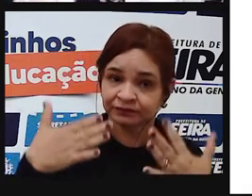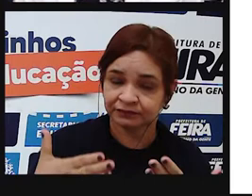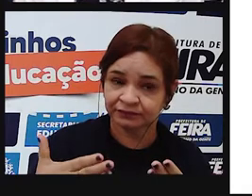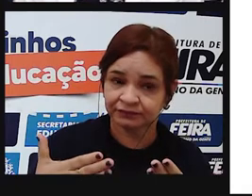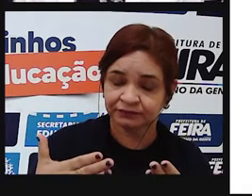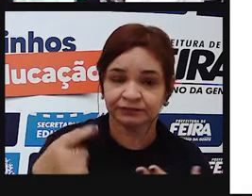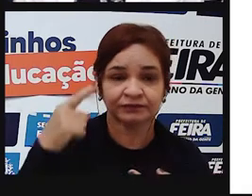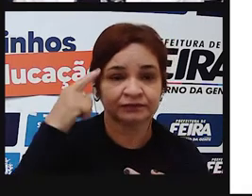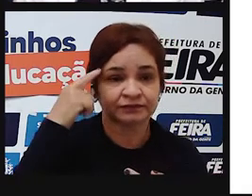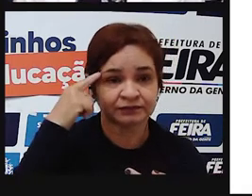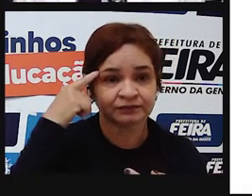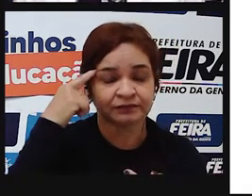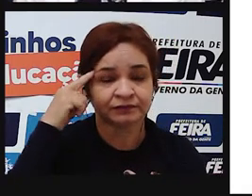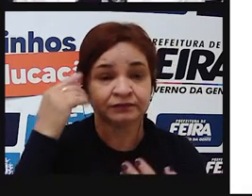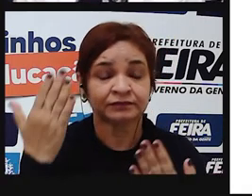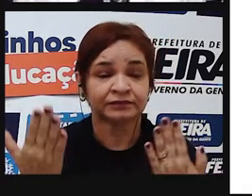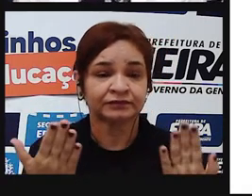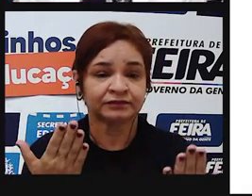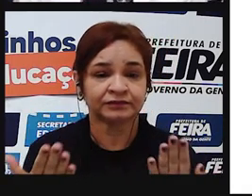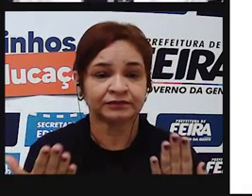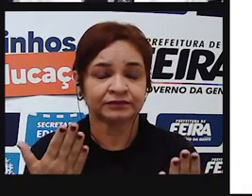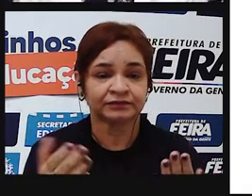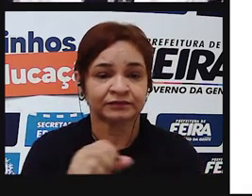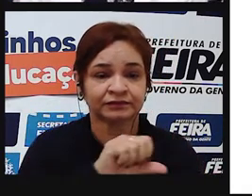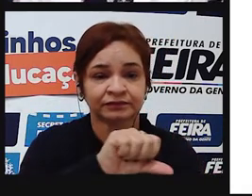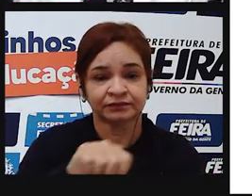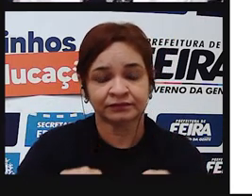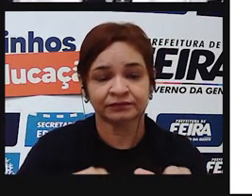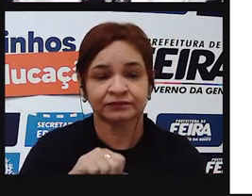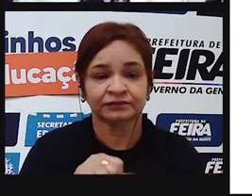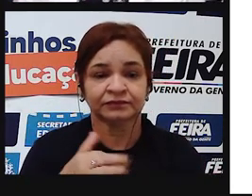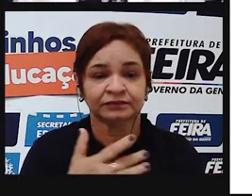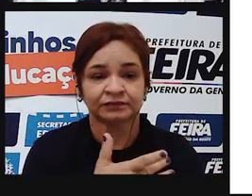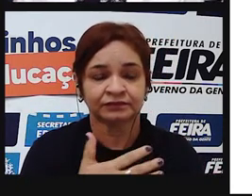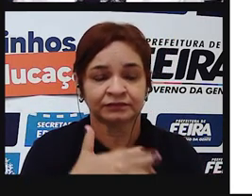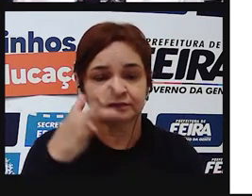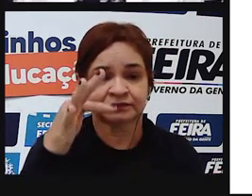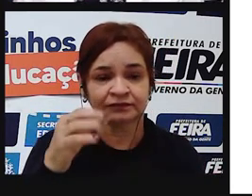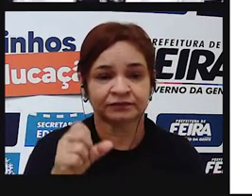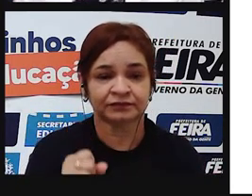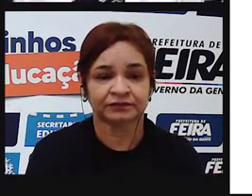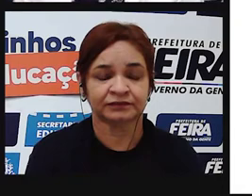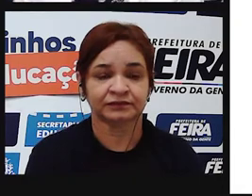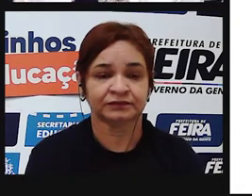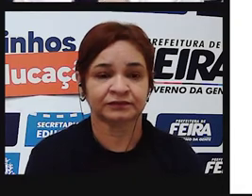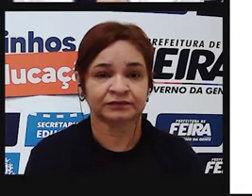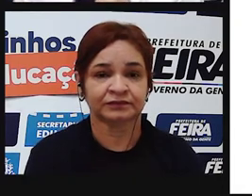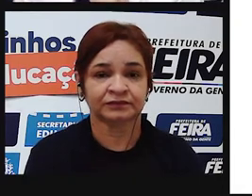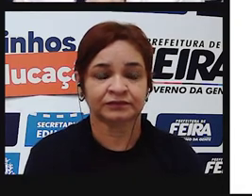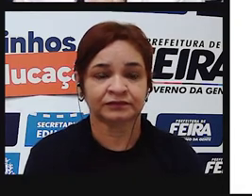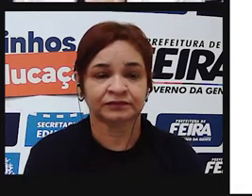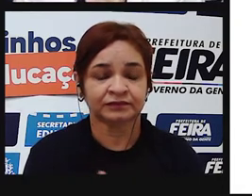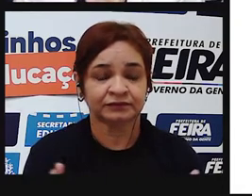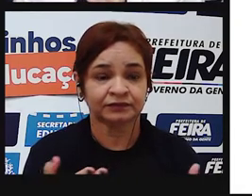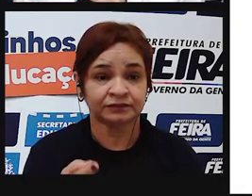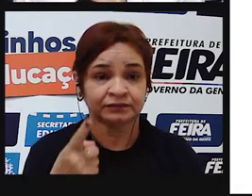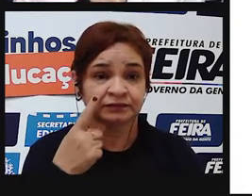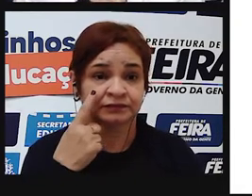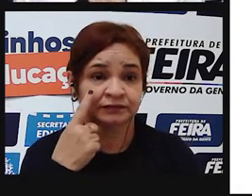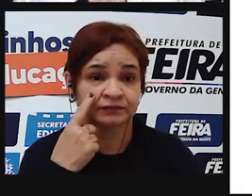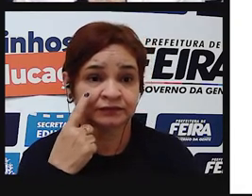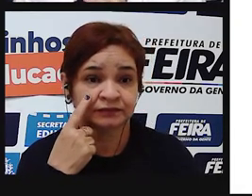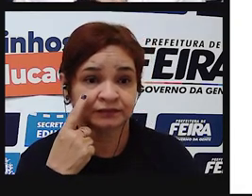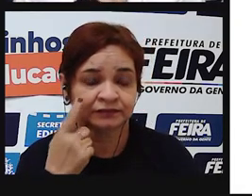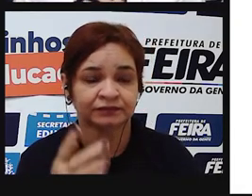com aquela transformação urbana que a gente viu lá no vídeo da cidade de Feira de Santana. E aí eu quero que vocês observem